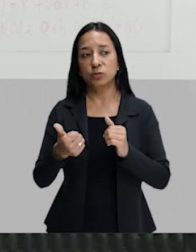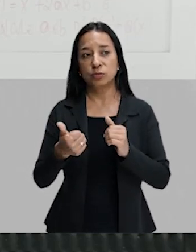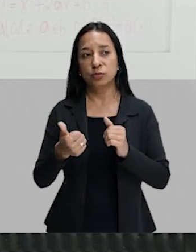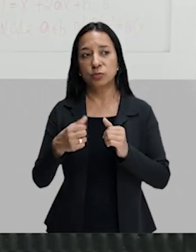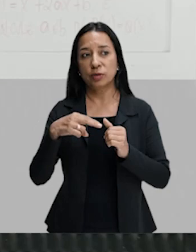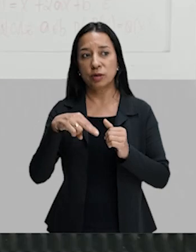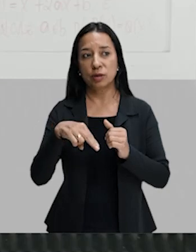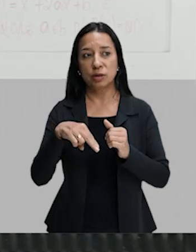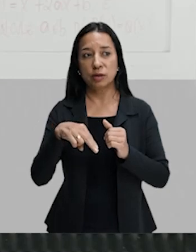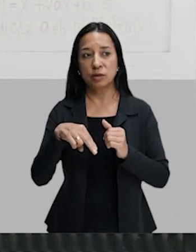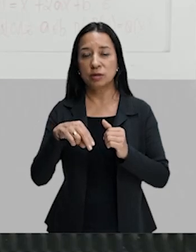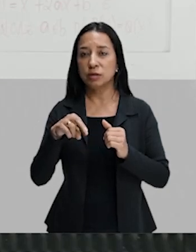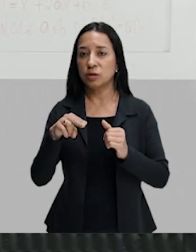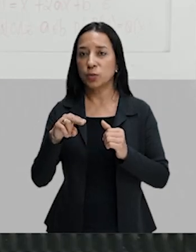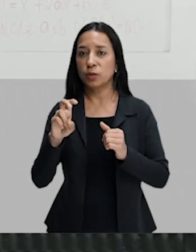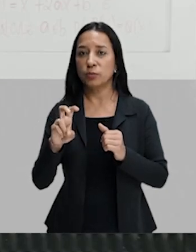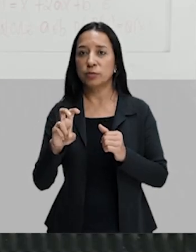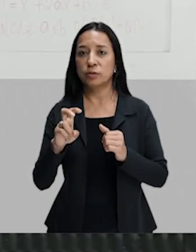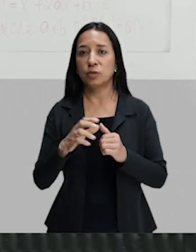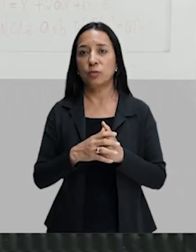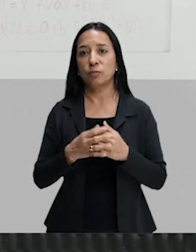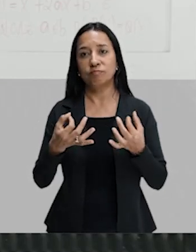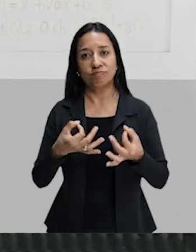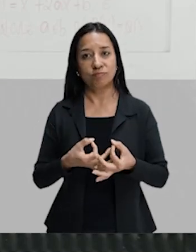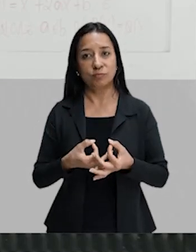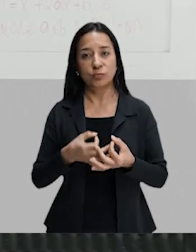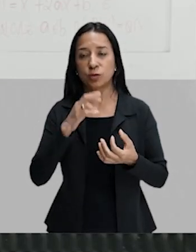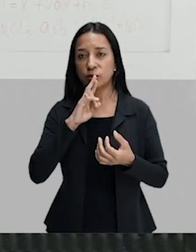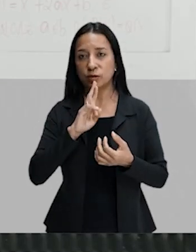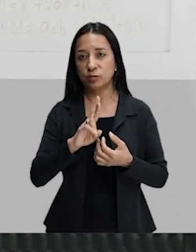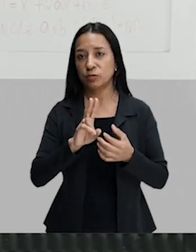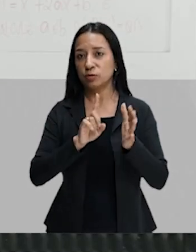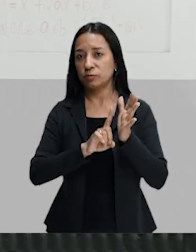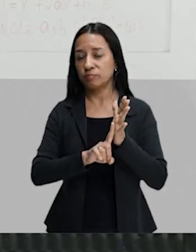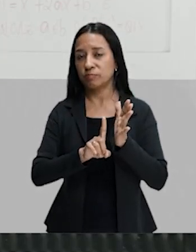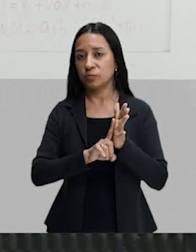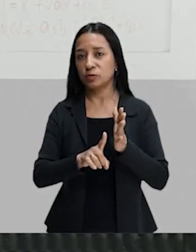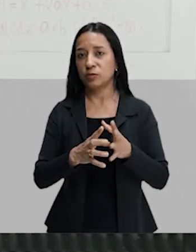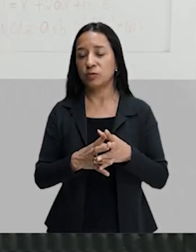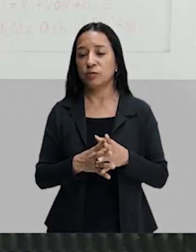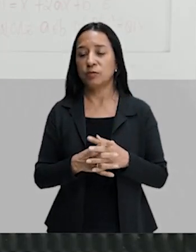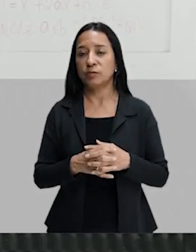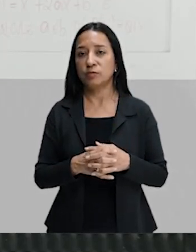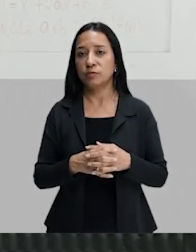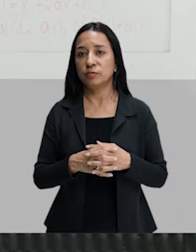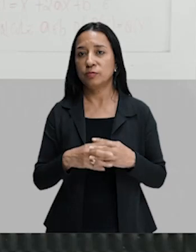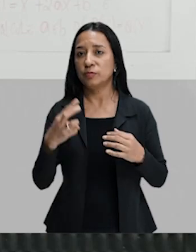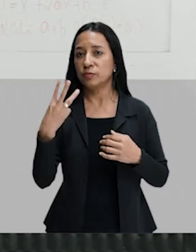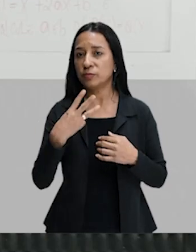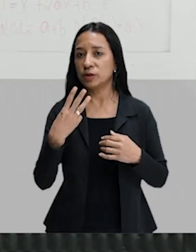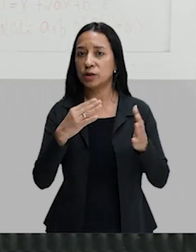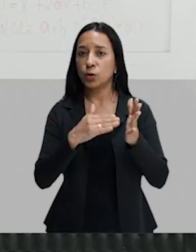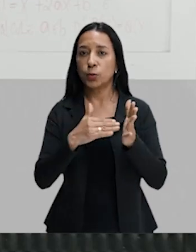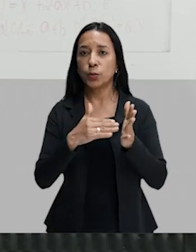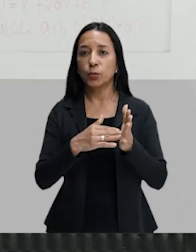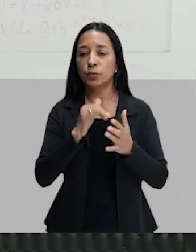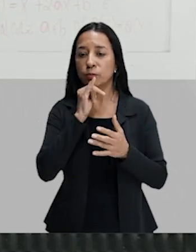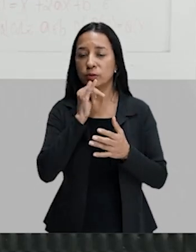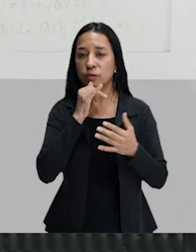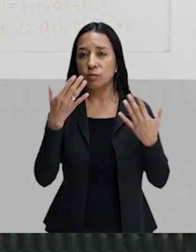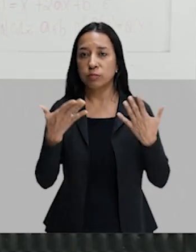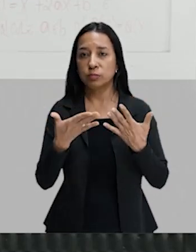a 5. Pronto, turminha. Respondida a questão. Vamos para o nosso terceiro e último exemplo de